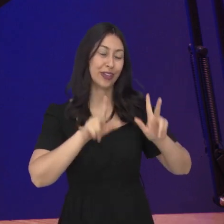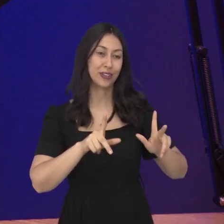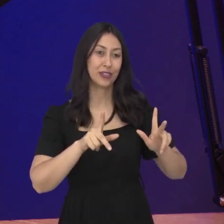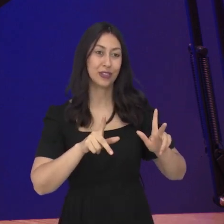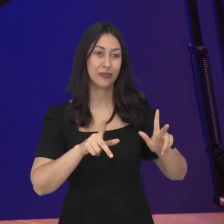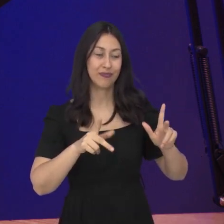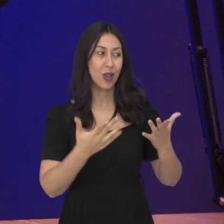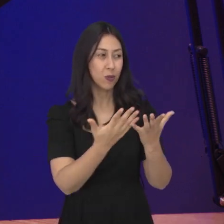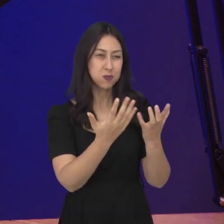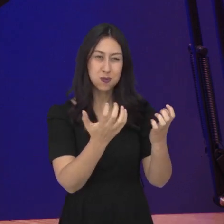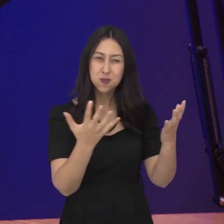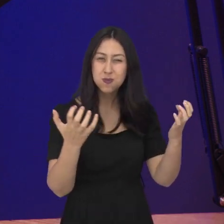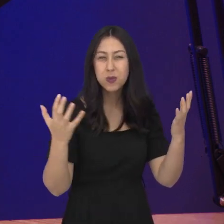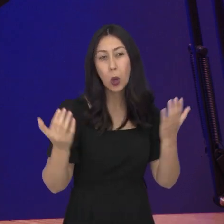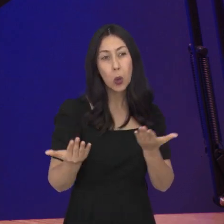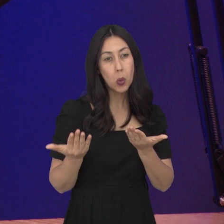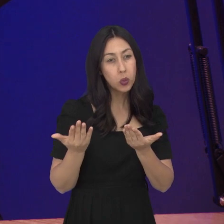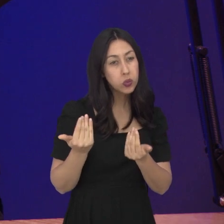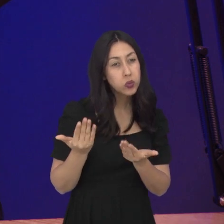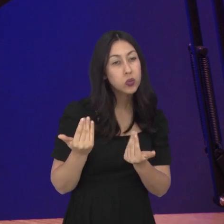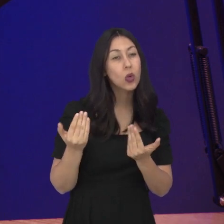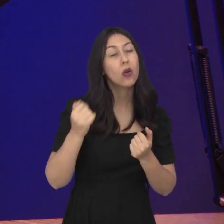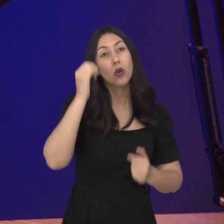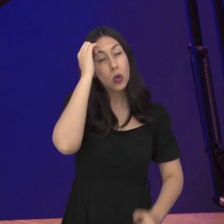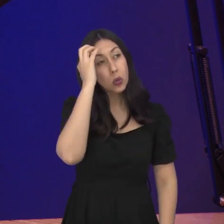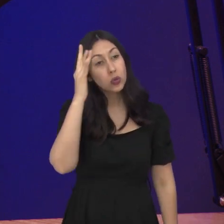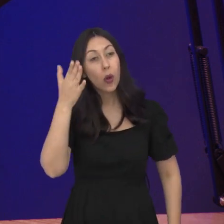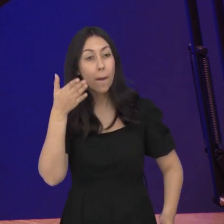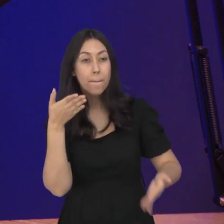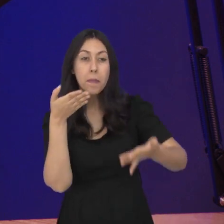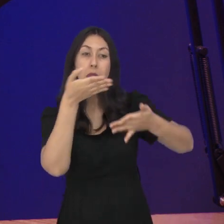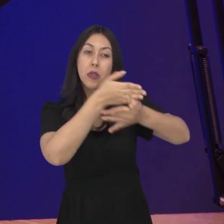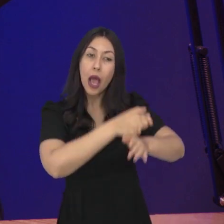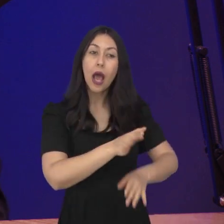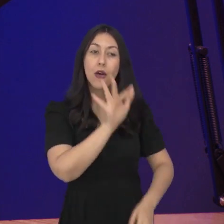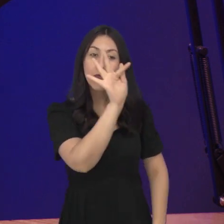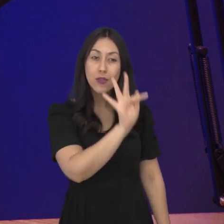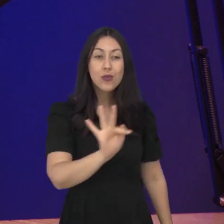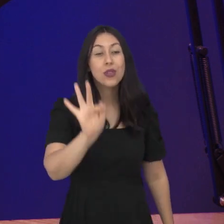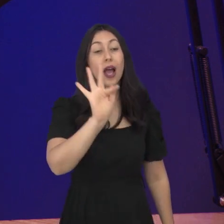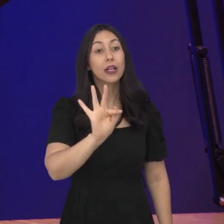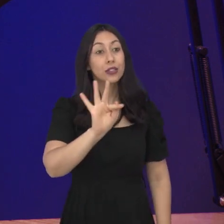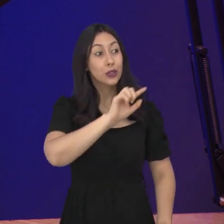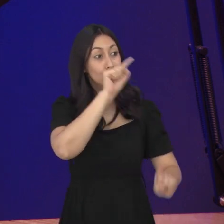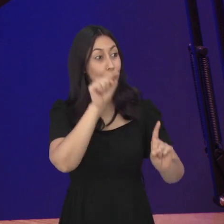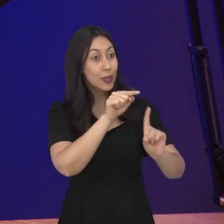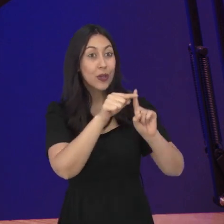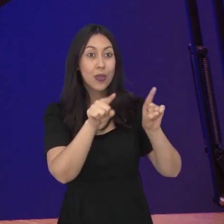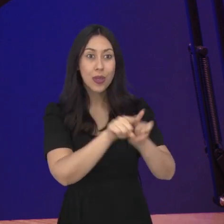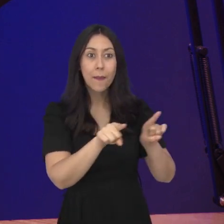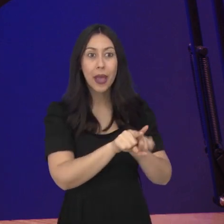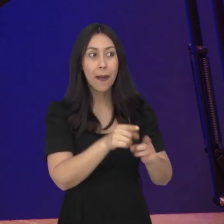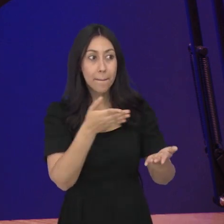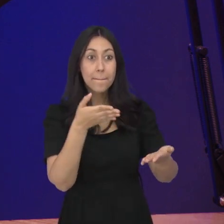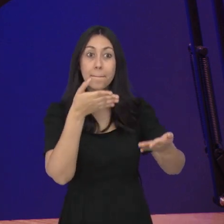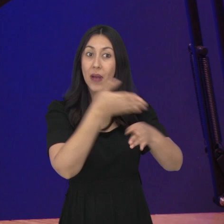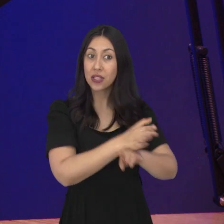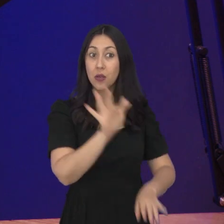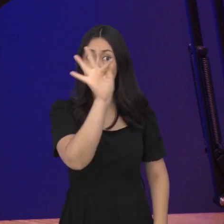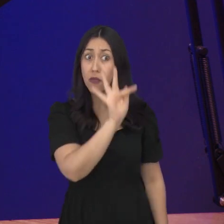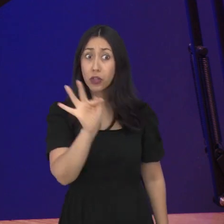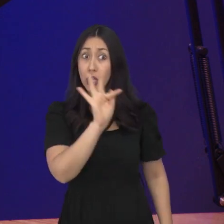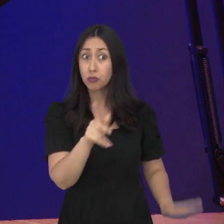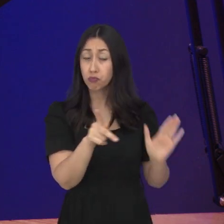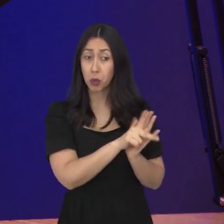contrário, né? Eu acho que muitos jovens que sonham, né, em fazer uma universidade, muitas vezes têm o objetivo de fazer também uma